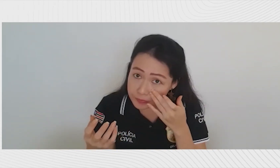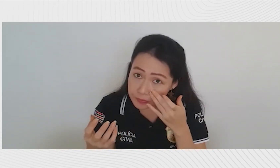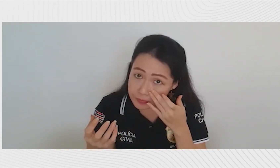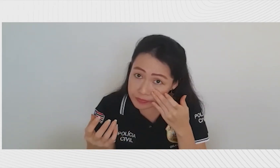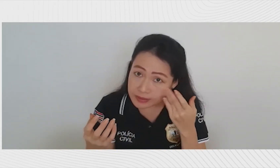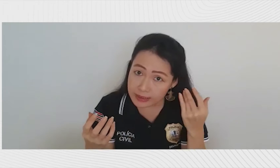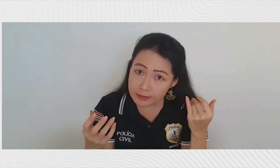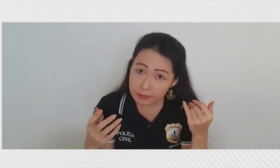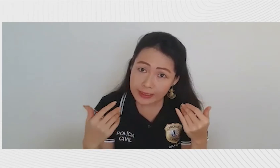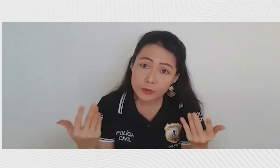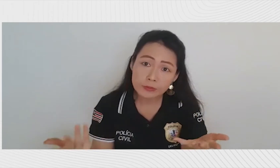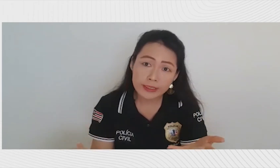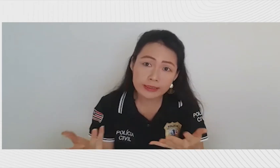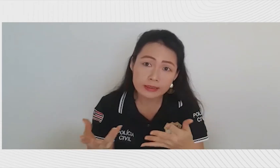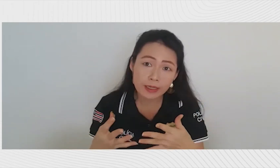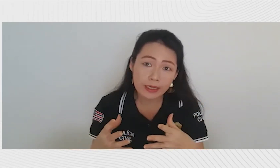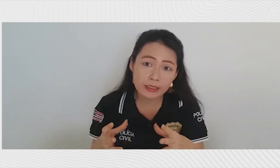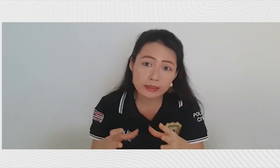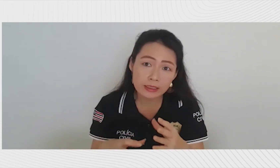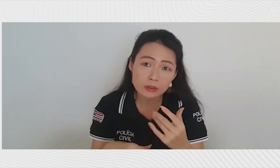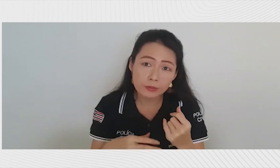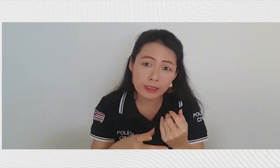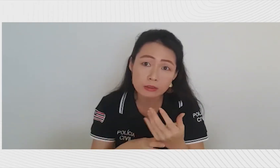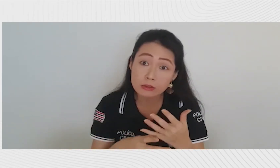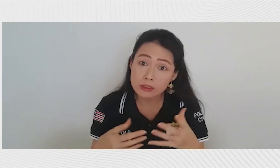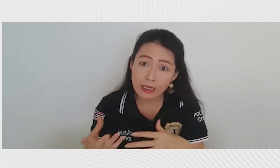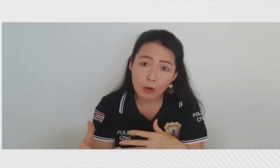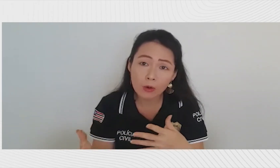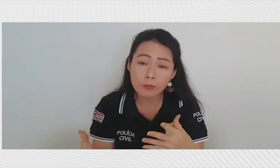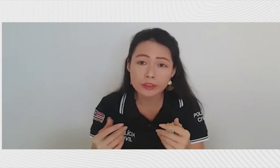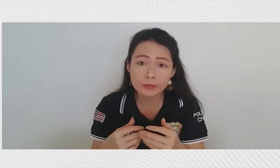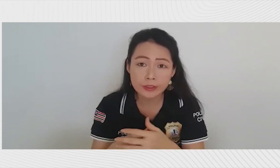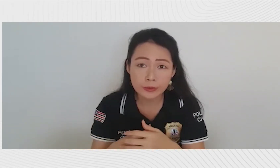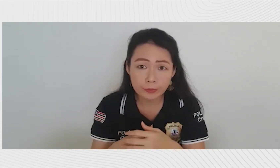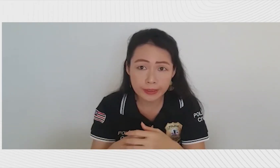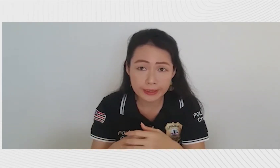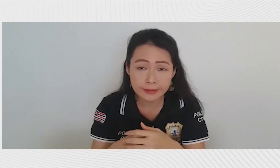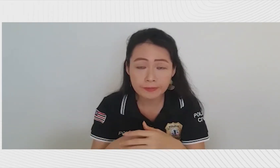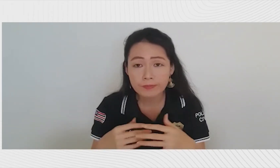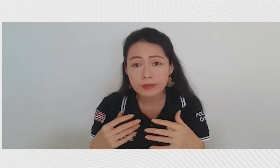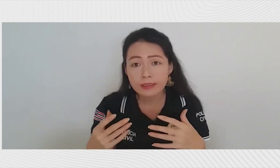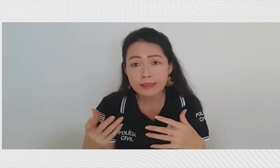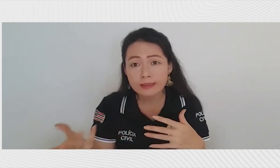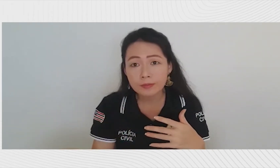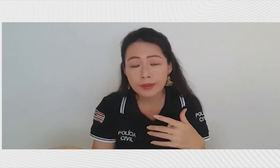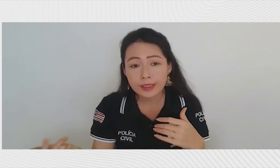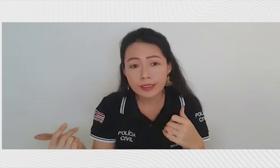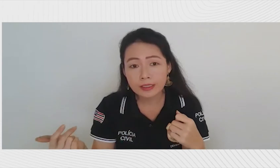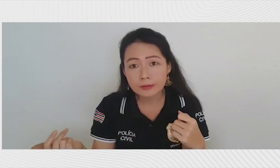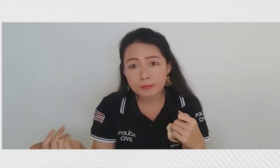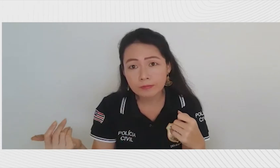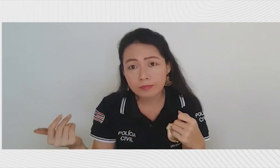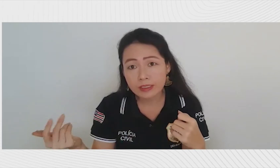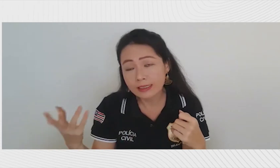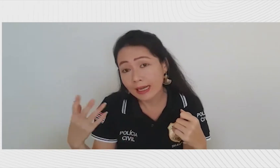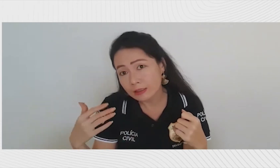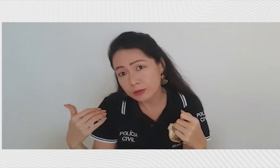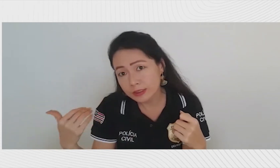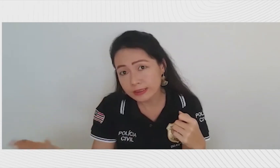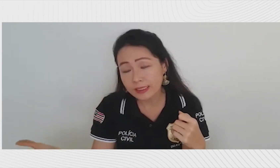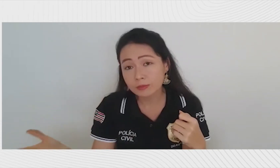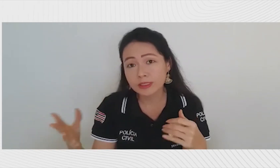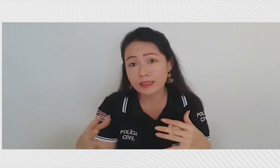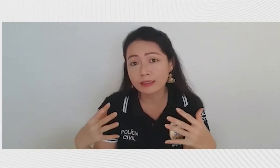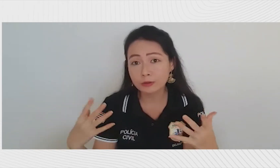automutilar. E para esconder essas marcas, elas começam a utilizar roupas de manga comprida e também, em